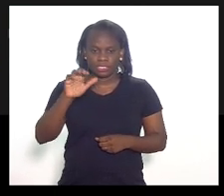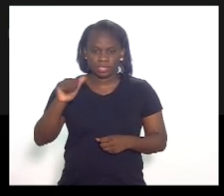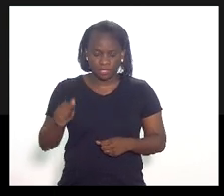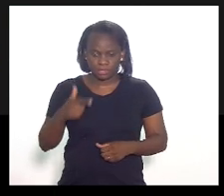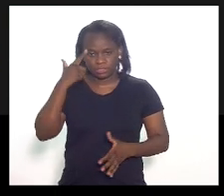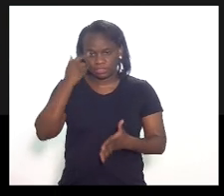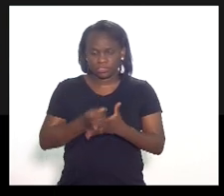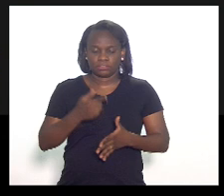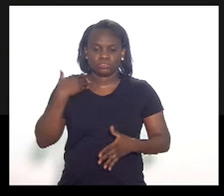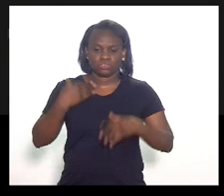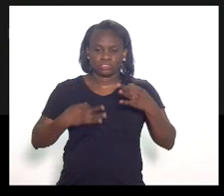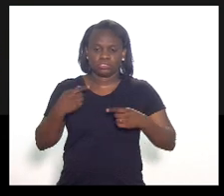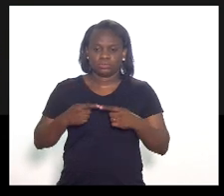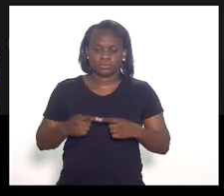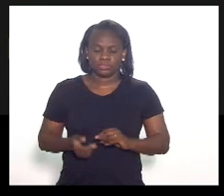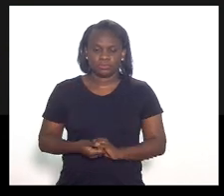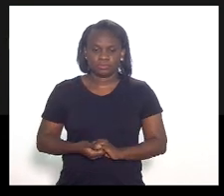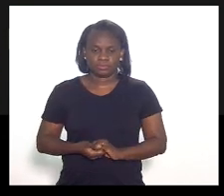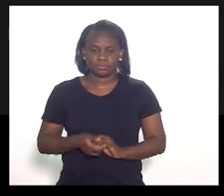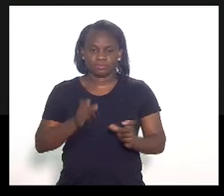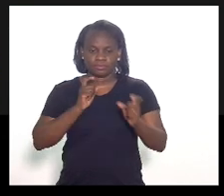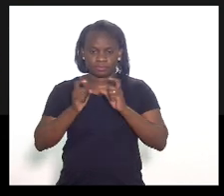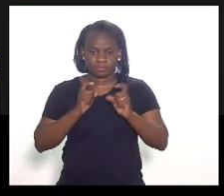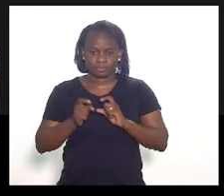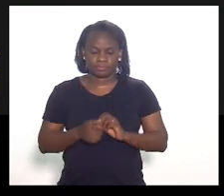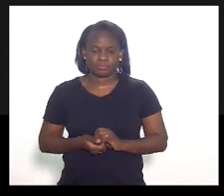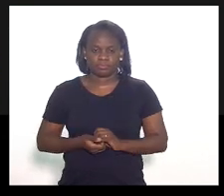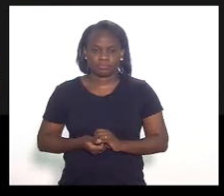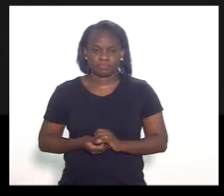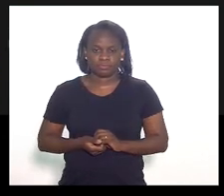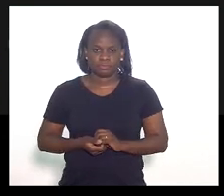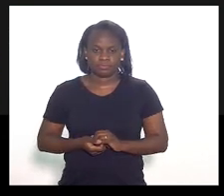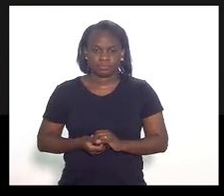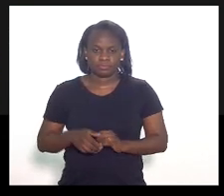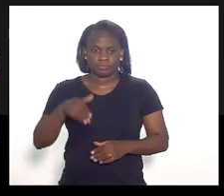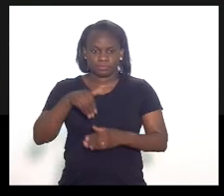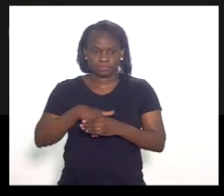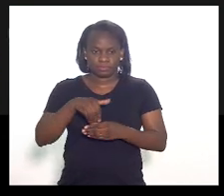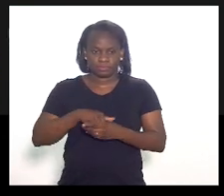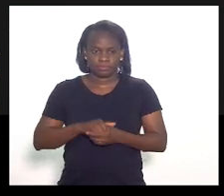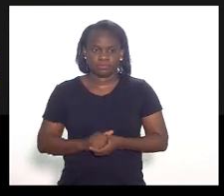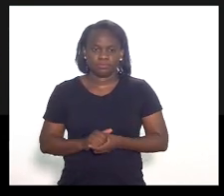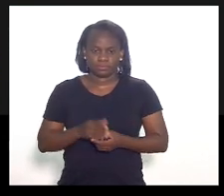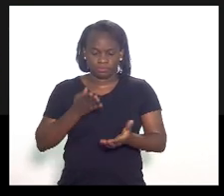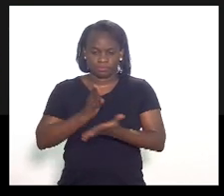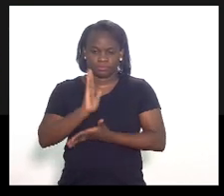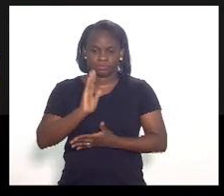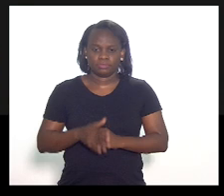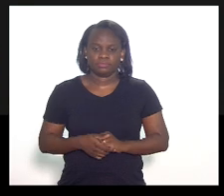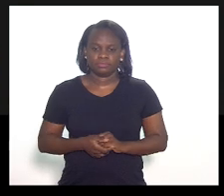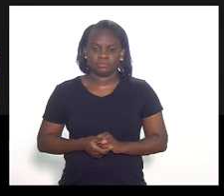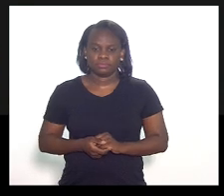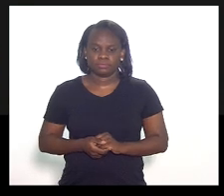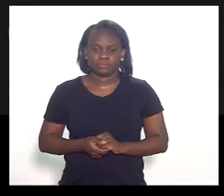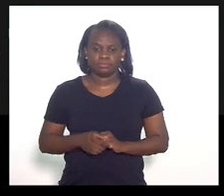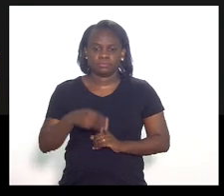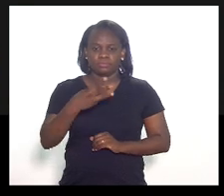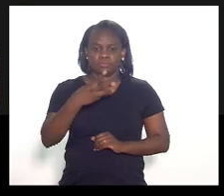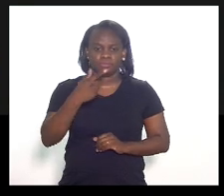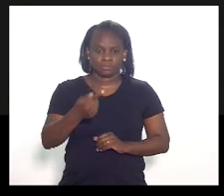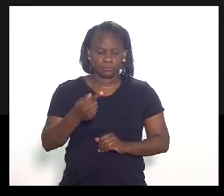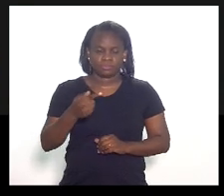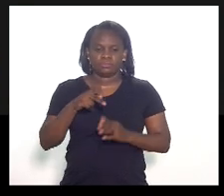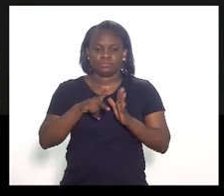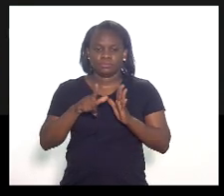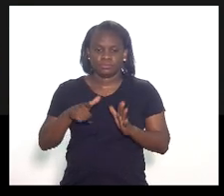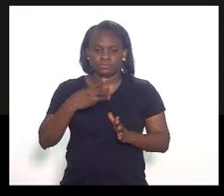juridicidade. Em discussão, em votação, aprovado. 37,